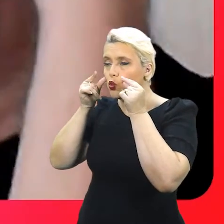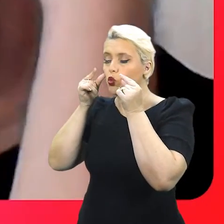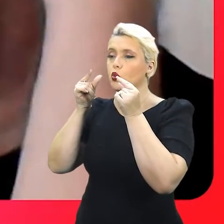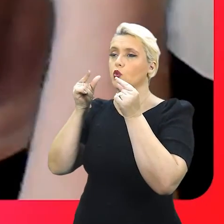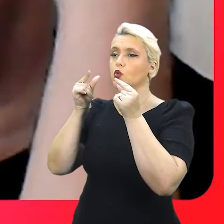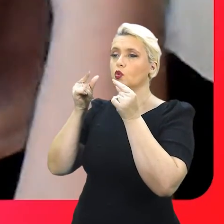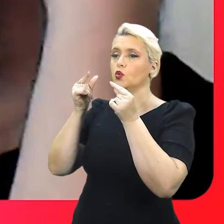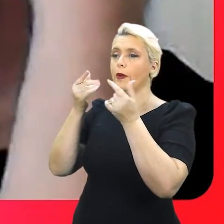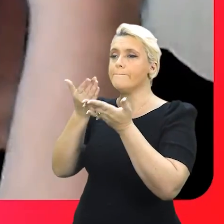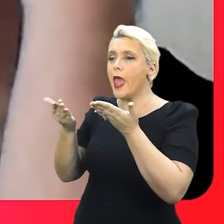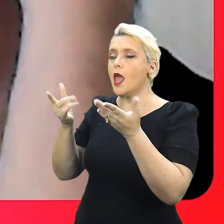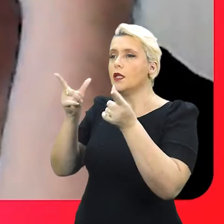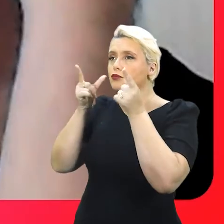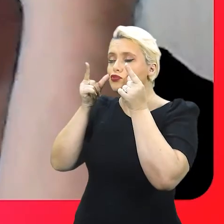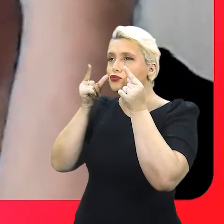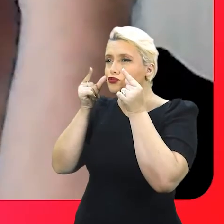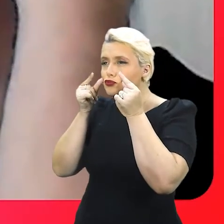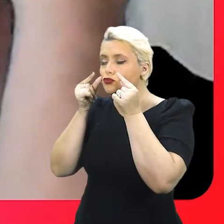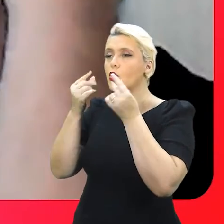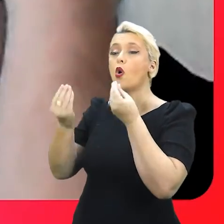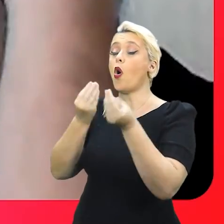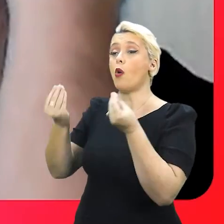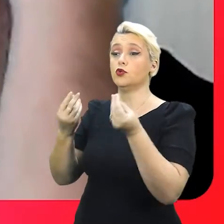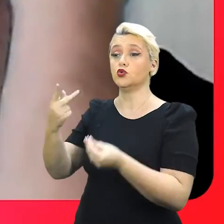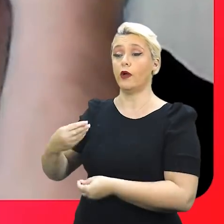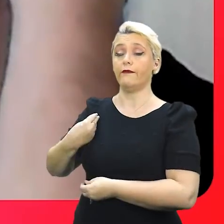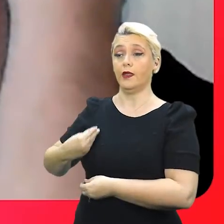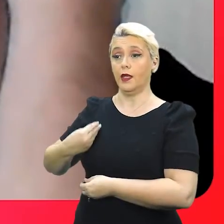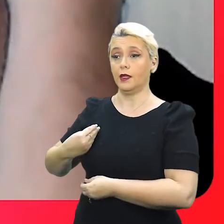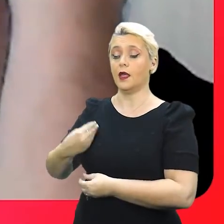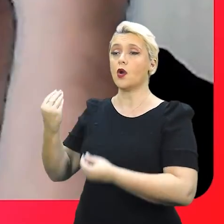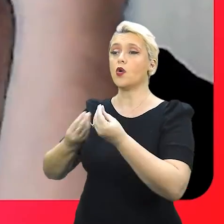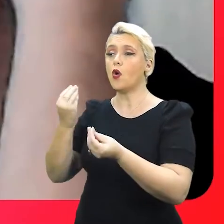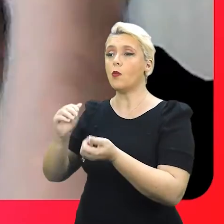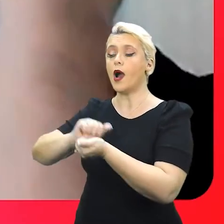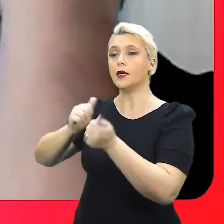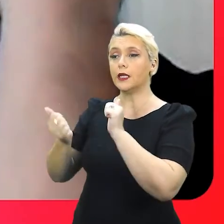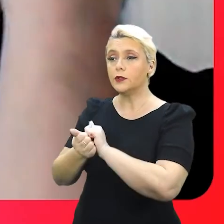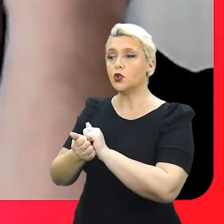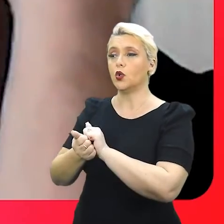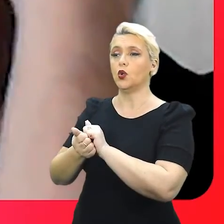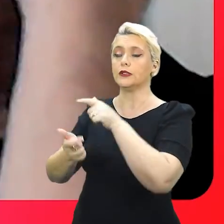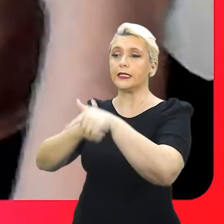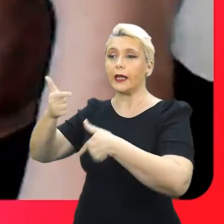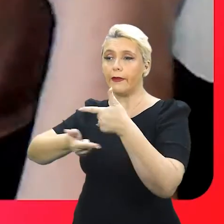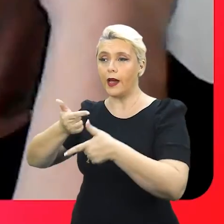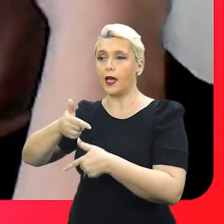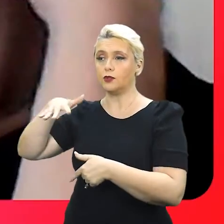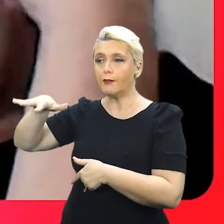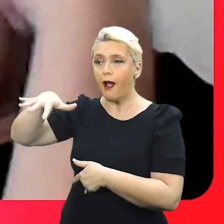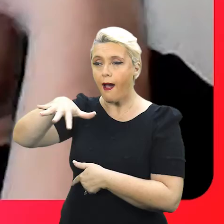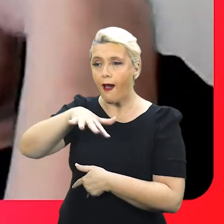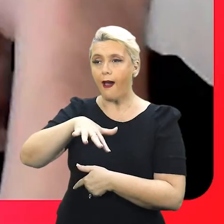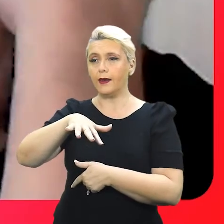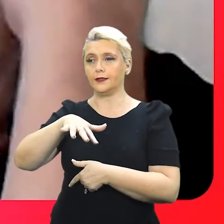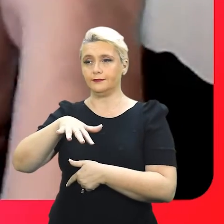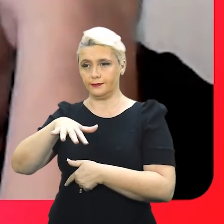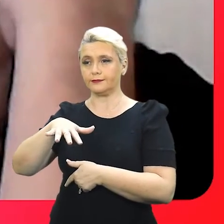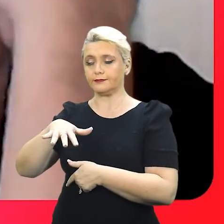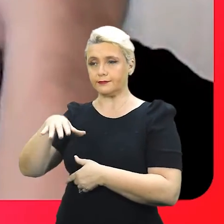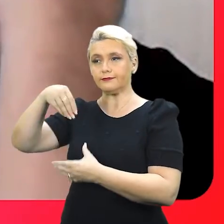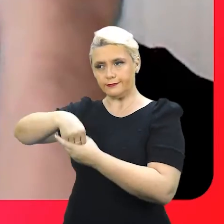né? Com essa perda de visão, e como fez para exercer tantas funções, inclusive